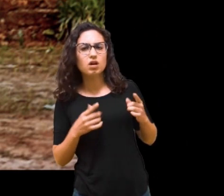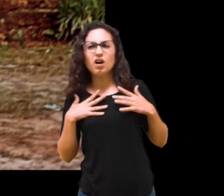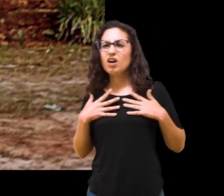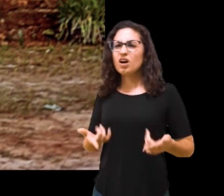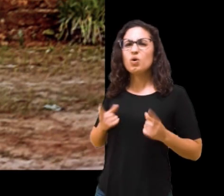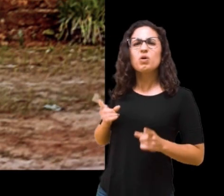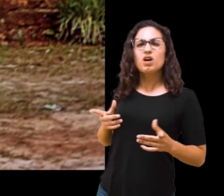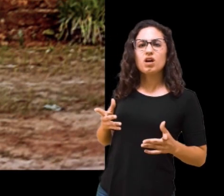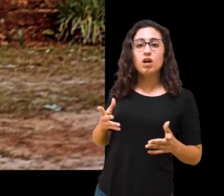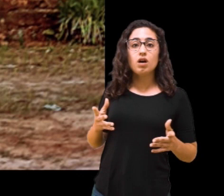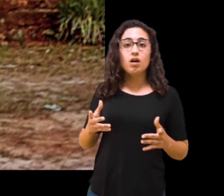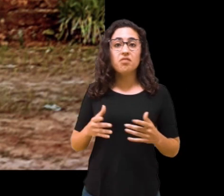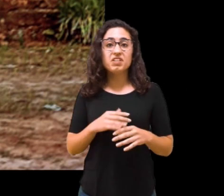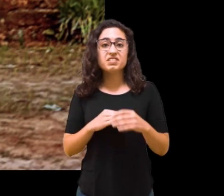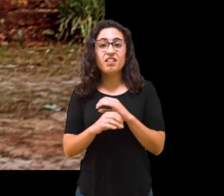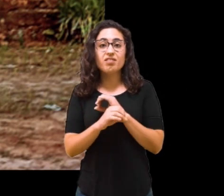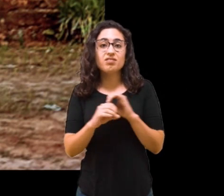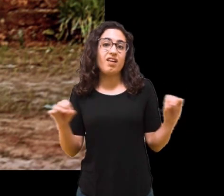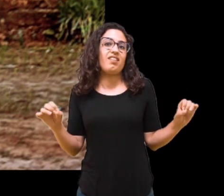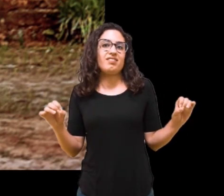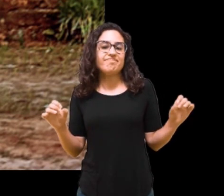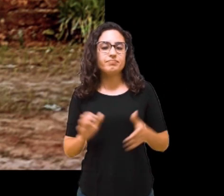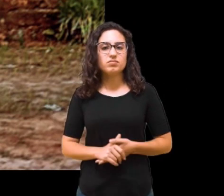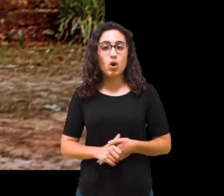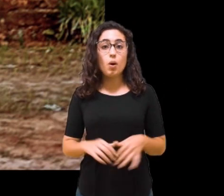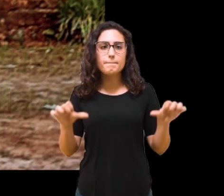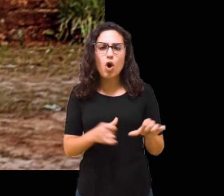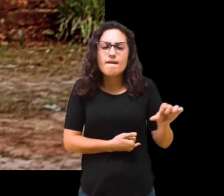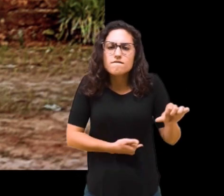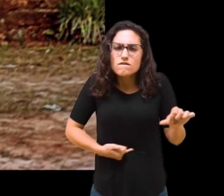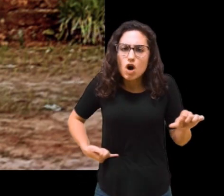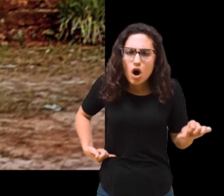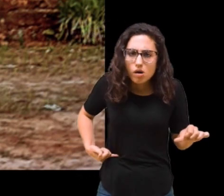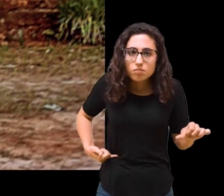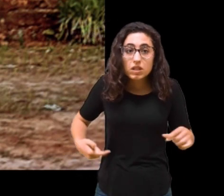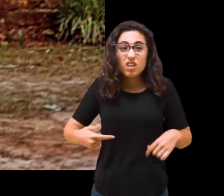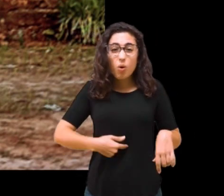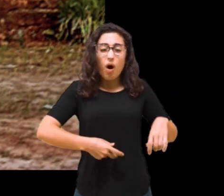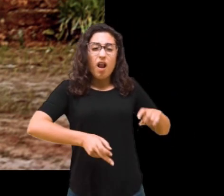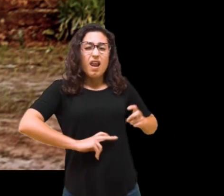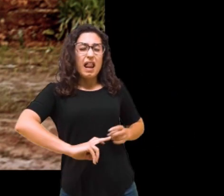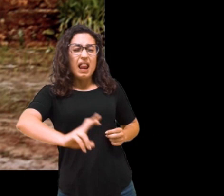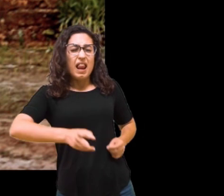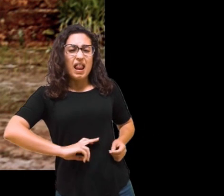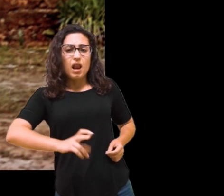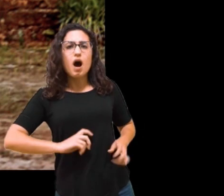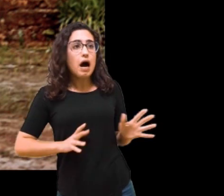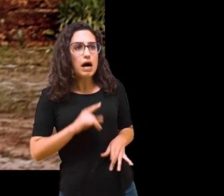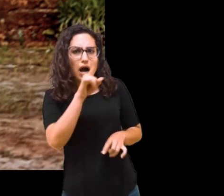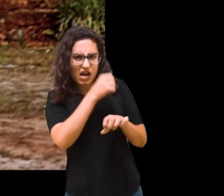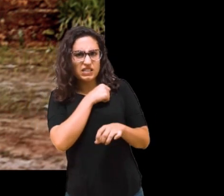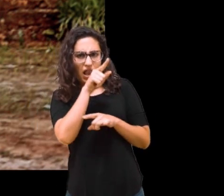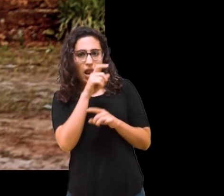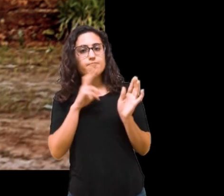de quê? De não fazer nada. O pior é que estou com uma fome. E eu com uma larica, olha, vamos àquela casa,